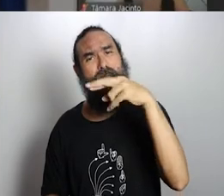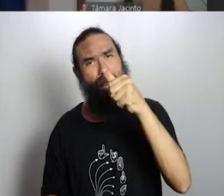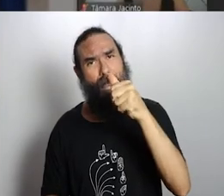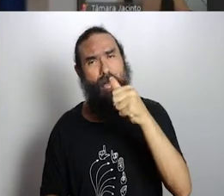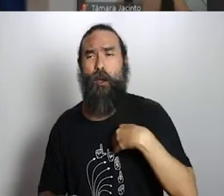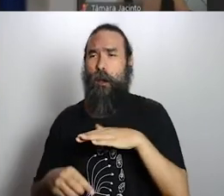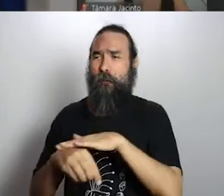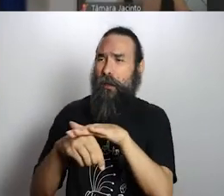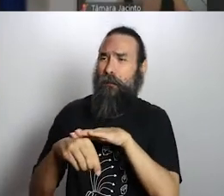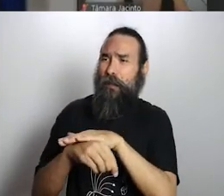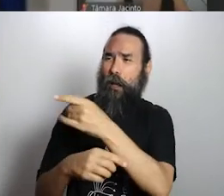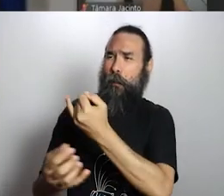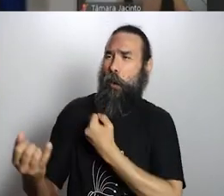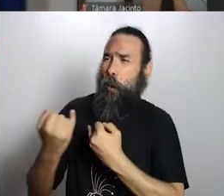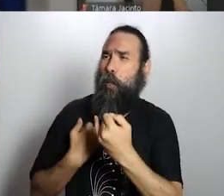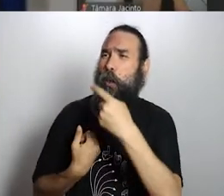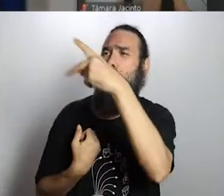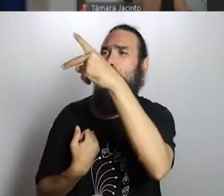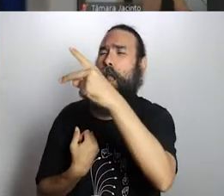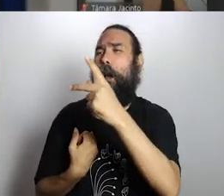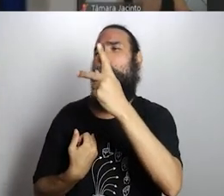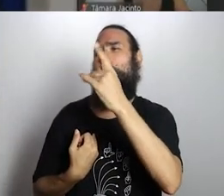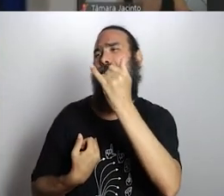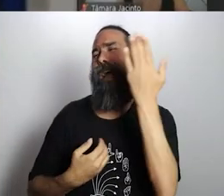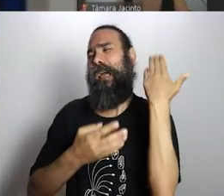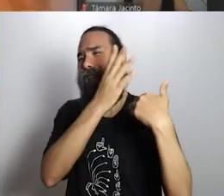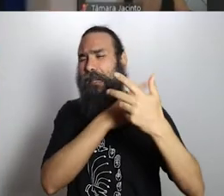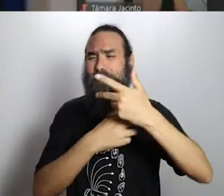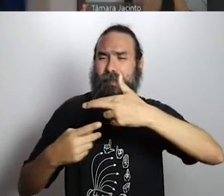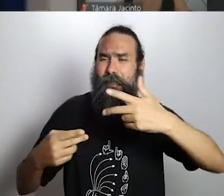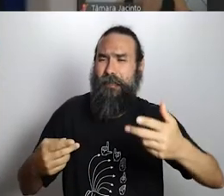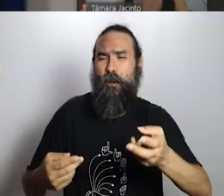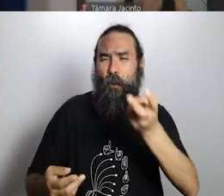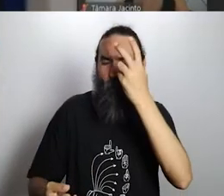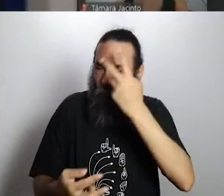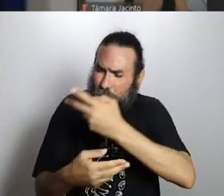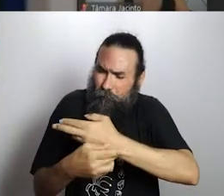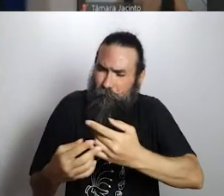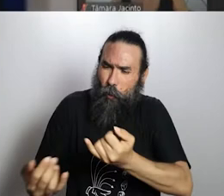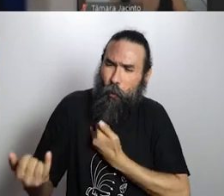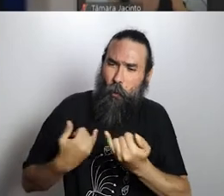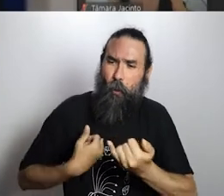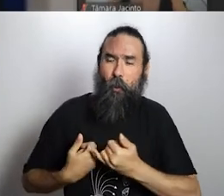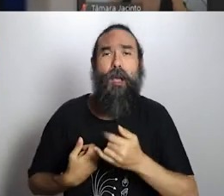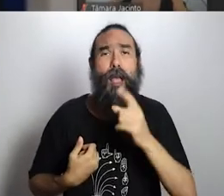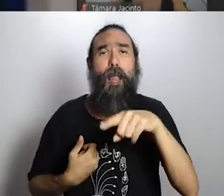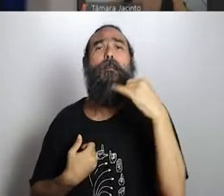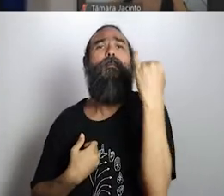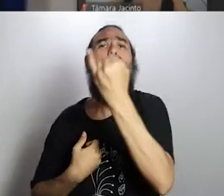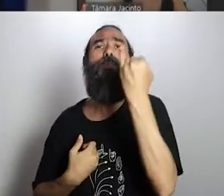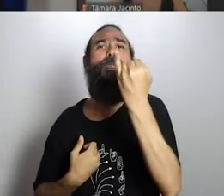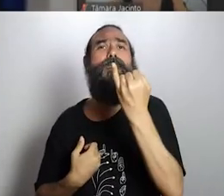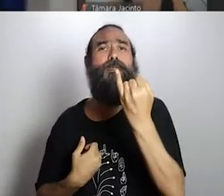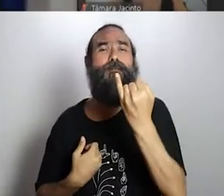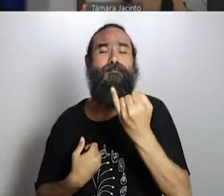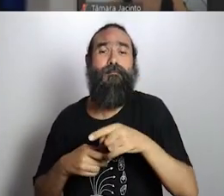falou sobre essa nova geração da cultura popular, e falou sobre todas as outras coisas. E a gente não tem muito esses